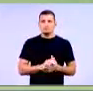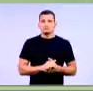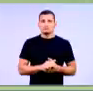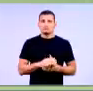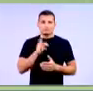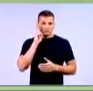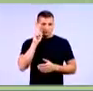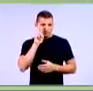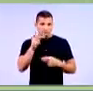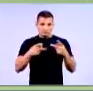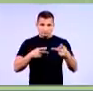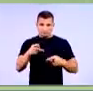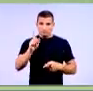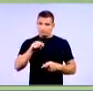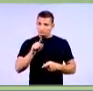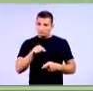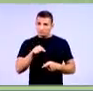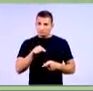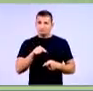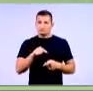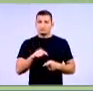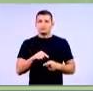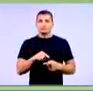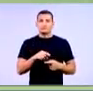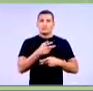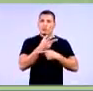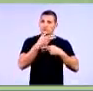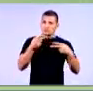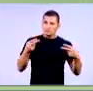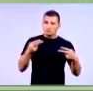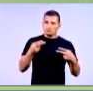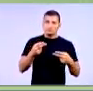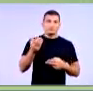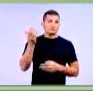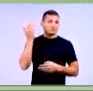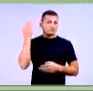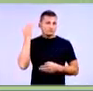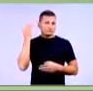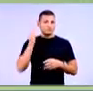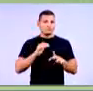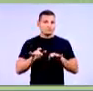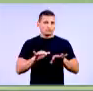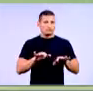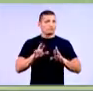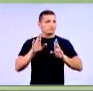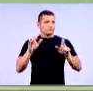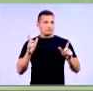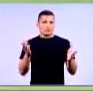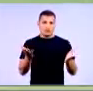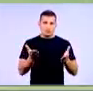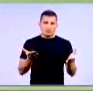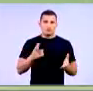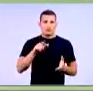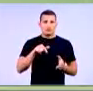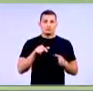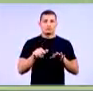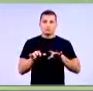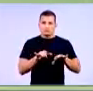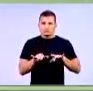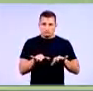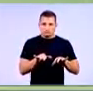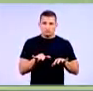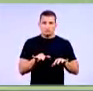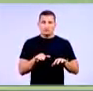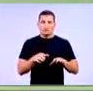a objetos. Então, antigamente se programava muito de forma estruturada, mas a tendência agora é a programação orientada a